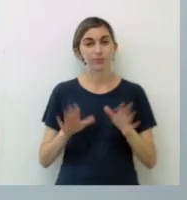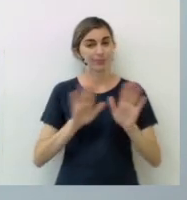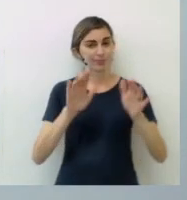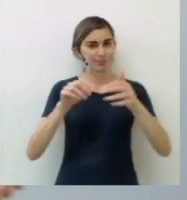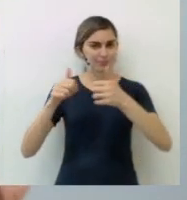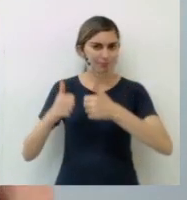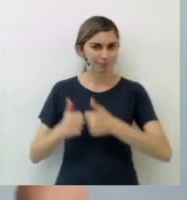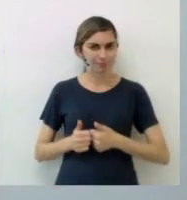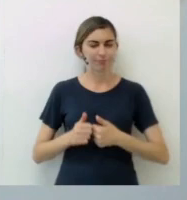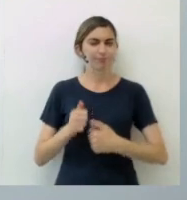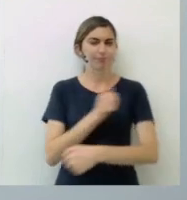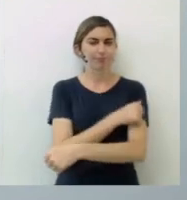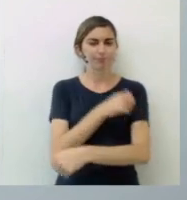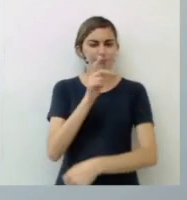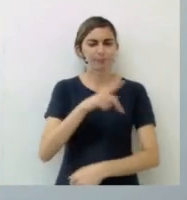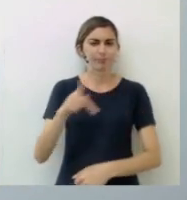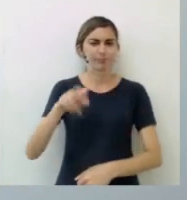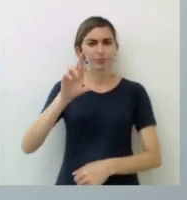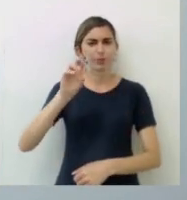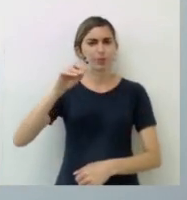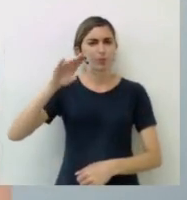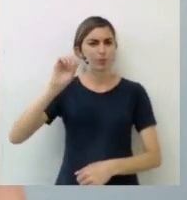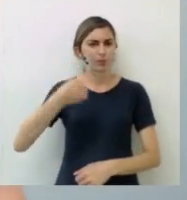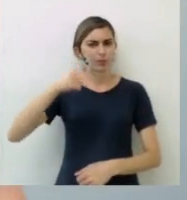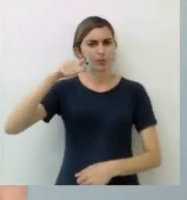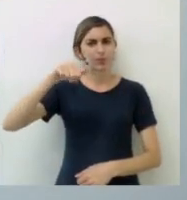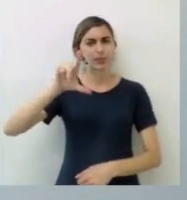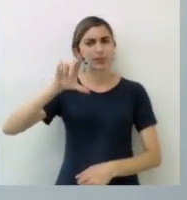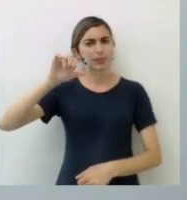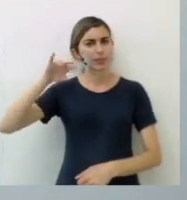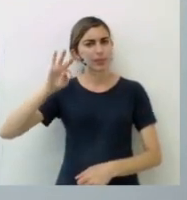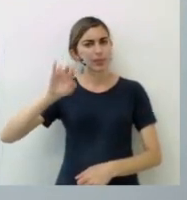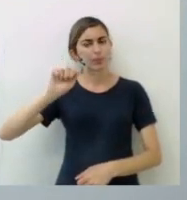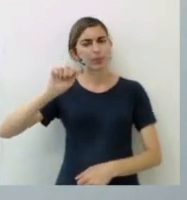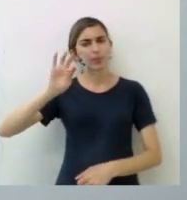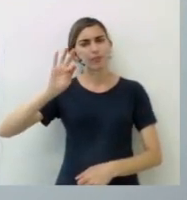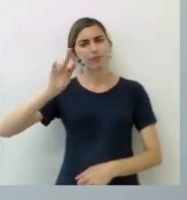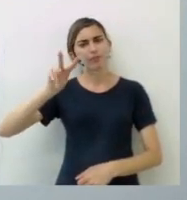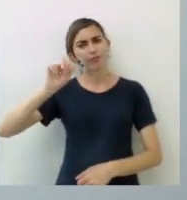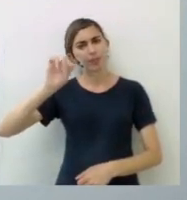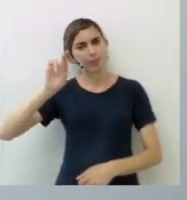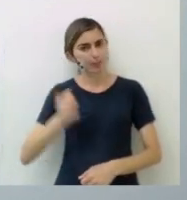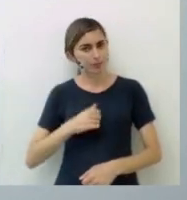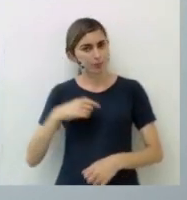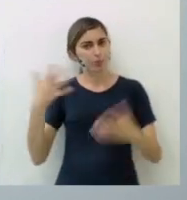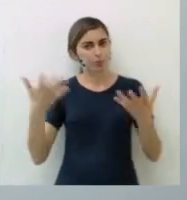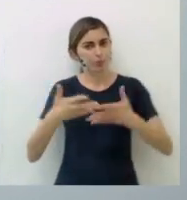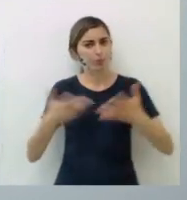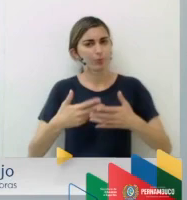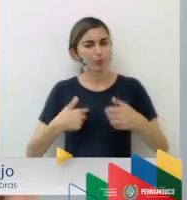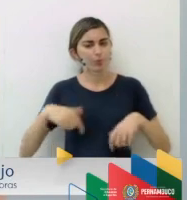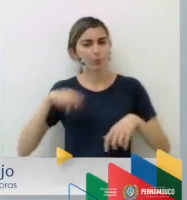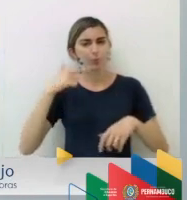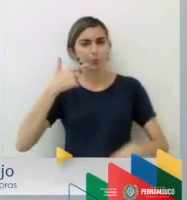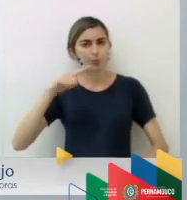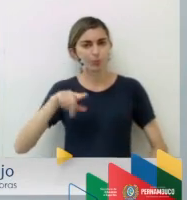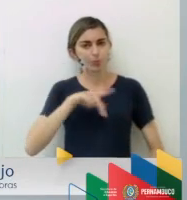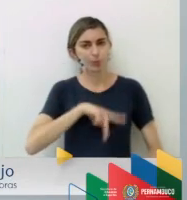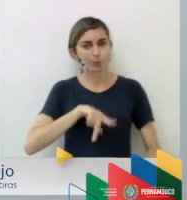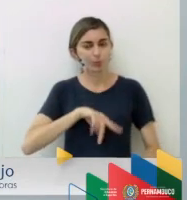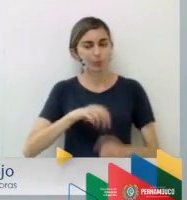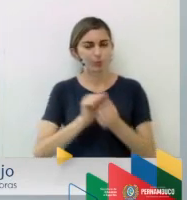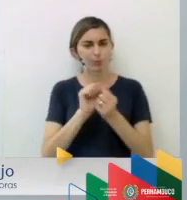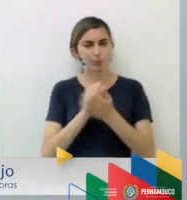Olá, estudantes! Eu sou o professor Robson Anselmo Tavares e hoje nós temos mais um encontro de língua portuguesa para